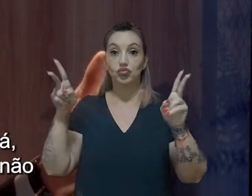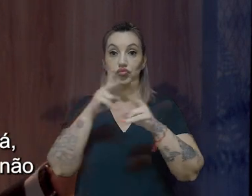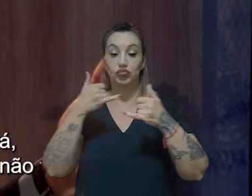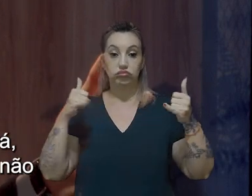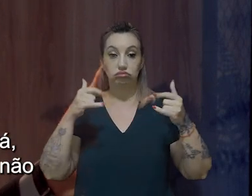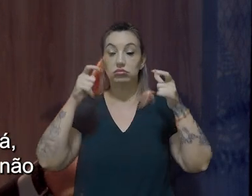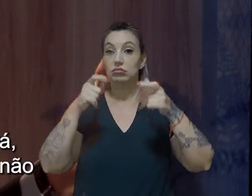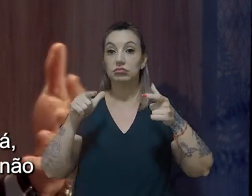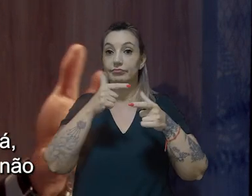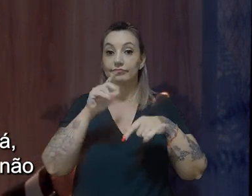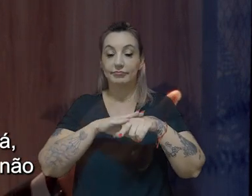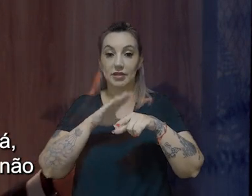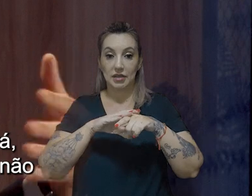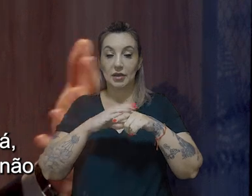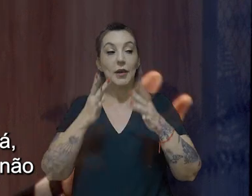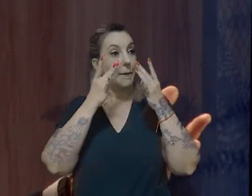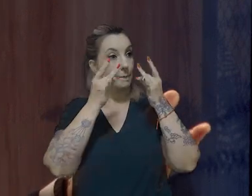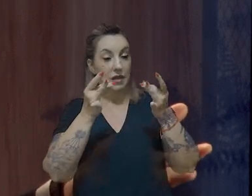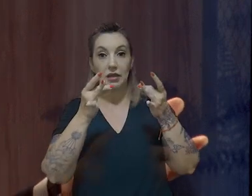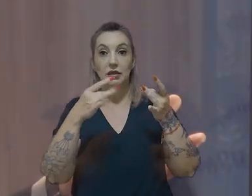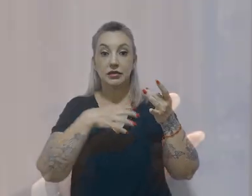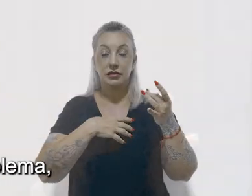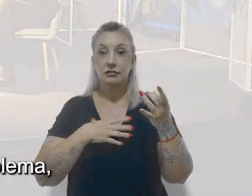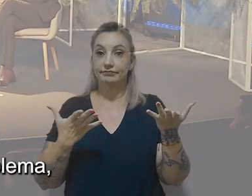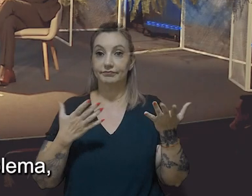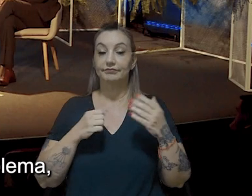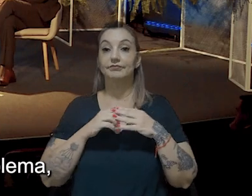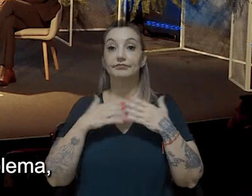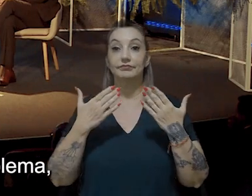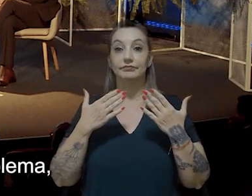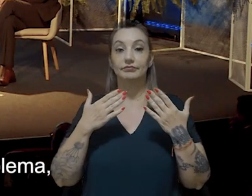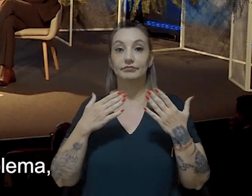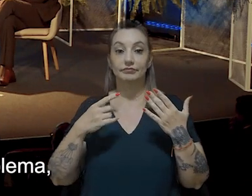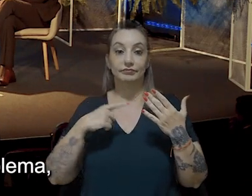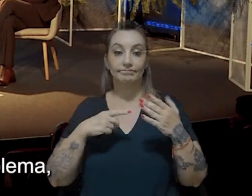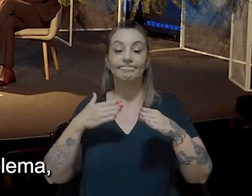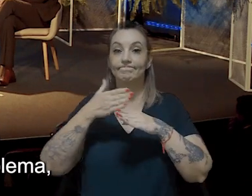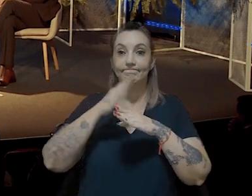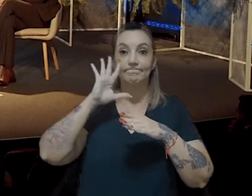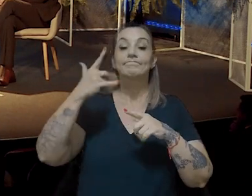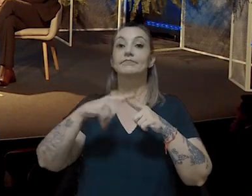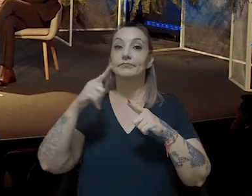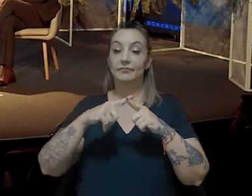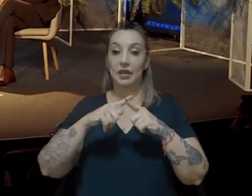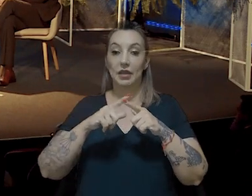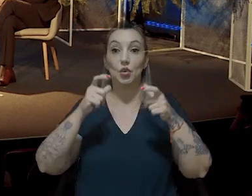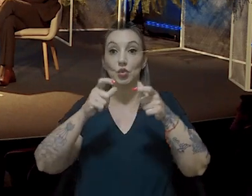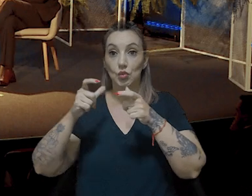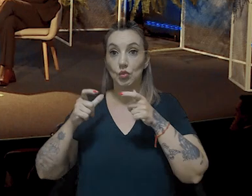tem nenhum lugar que você vá que você não preste atenção é aquilo não te chame atenção então passo que a gente é uma parte da solução do problema a gente